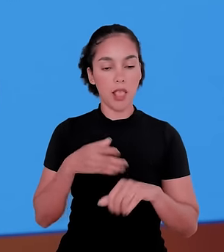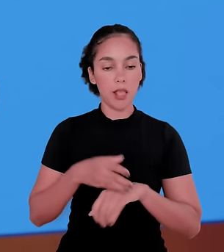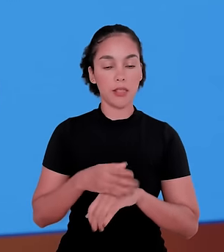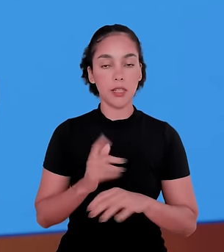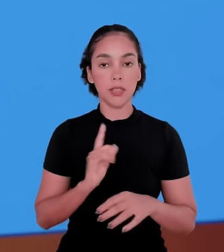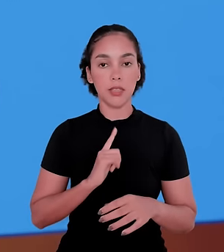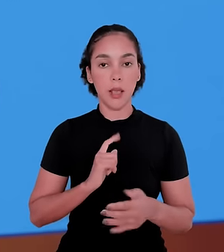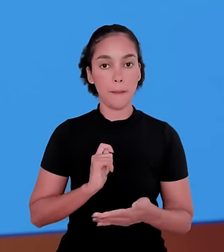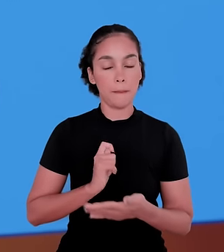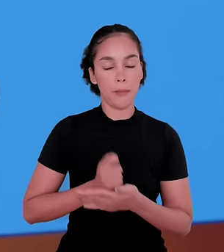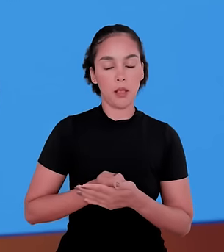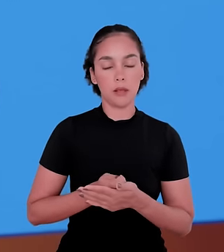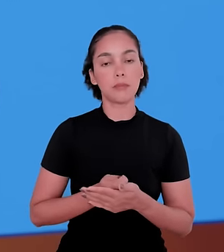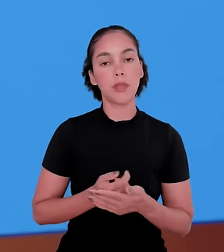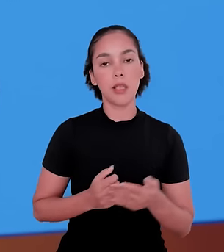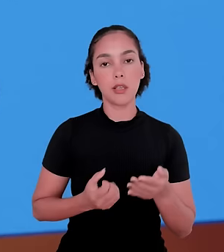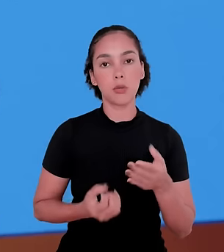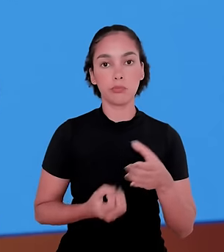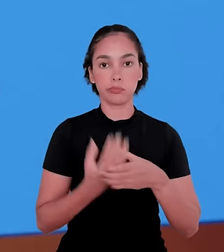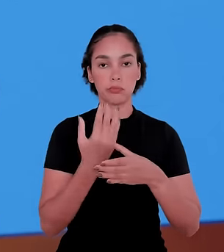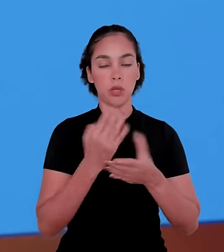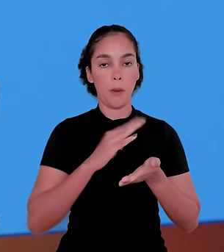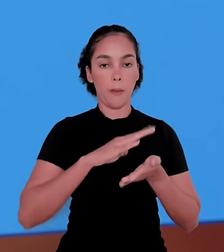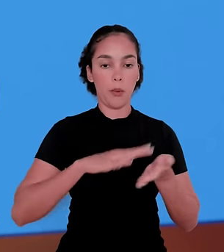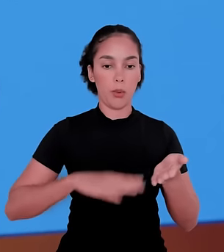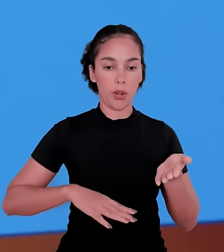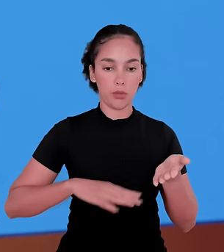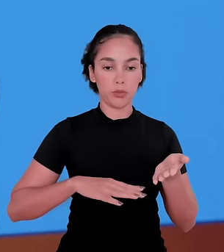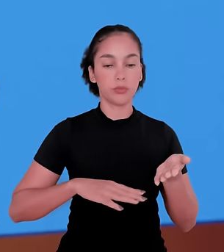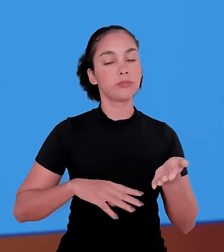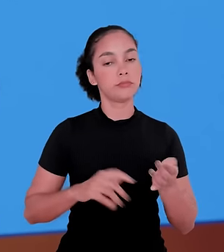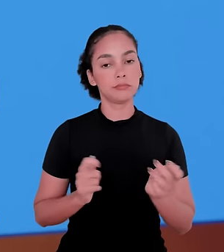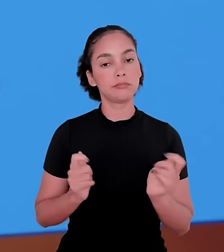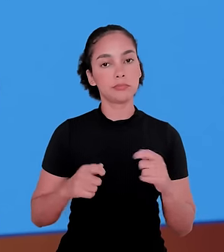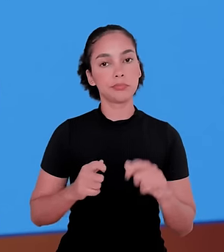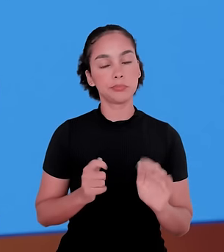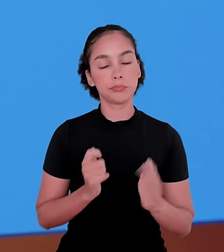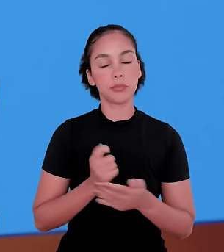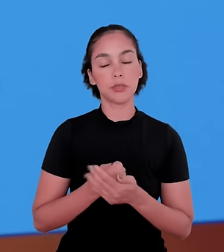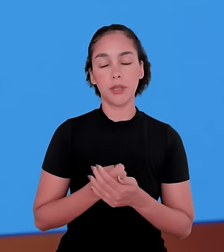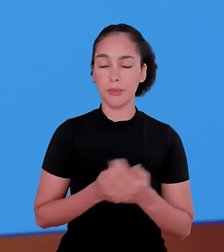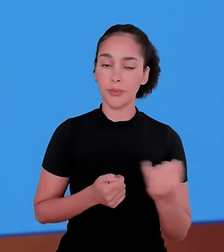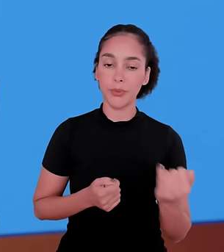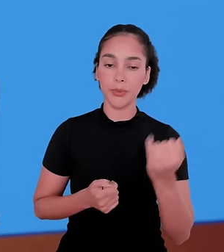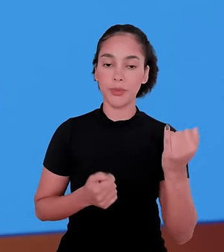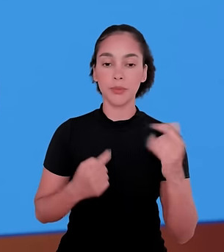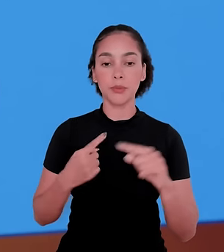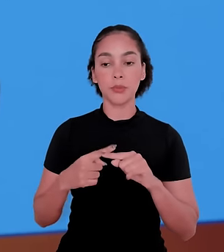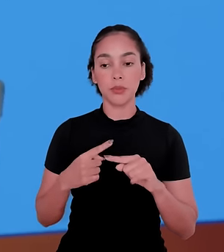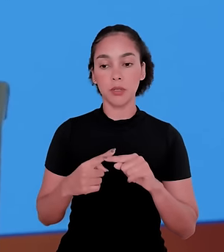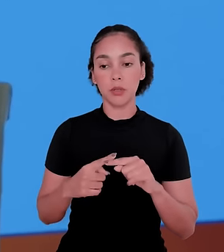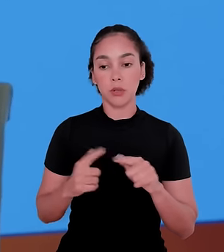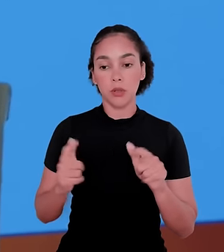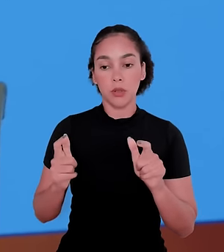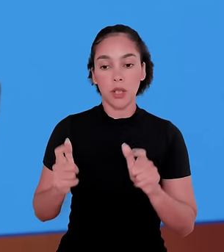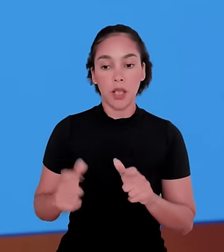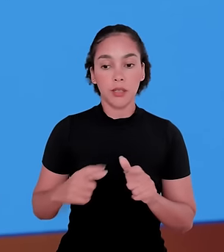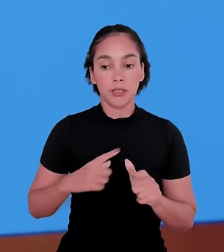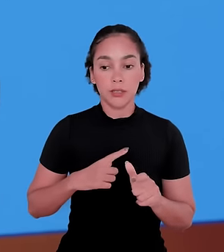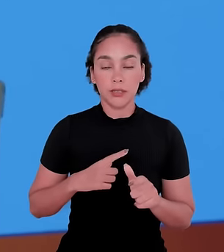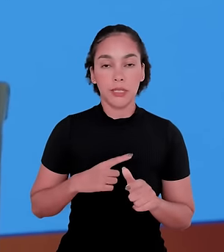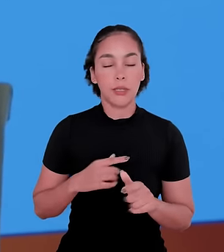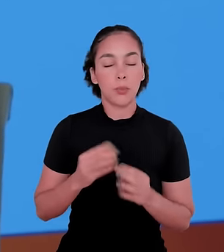clica e você gera aquela Gru tá a eu isso é muito importante por é um dos locais onde